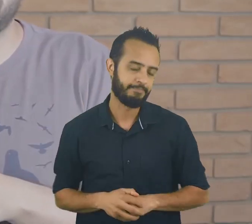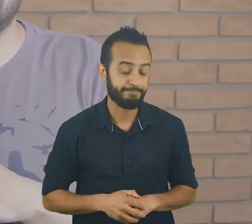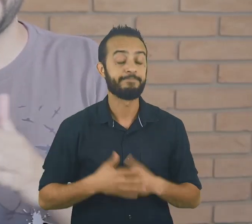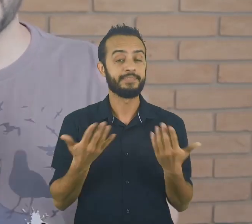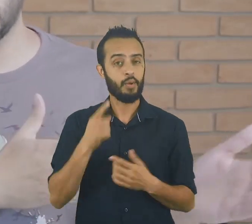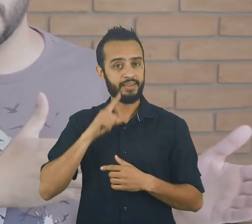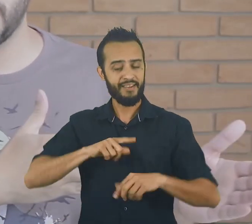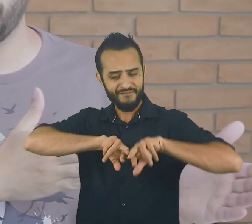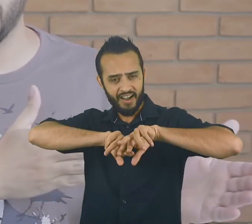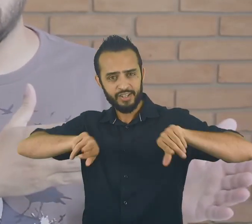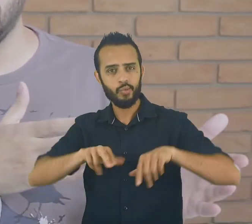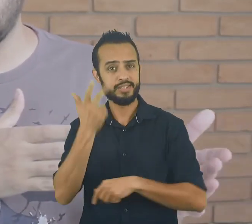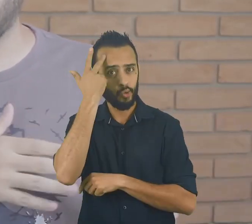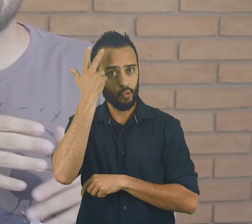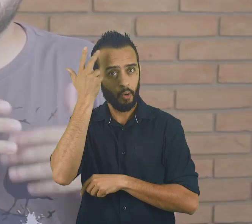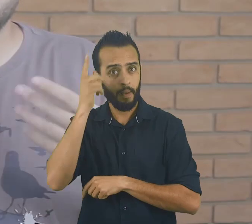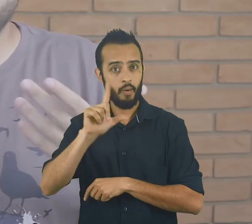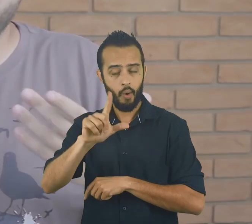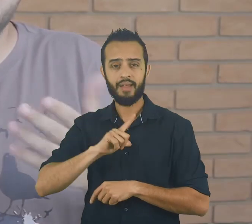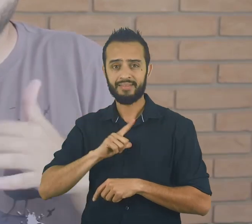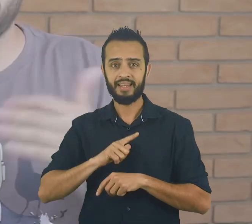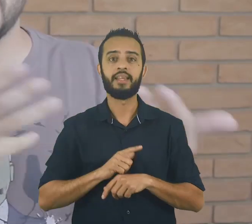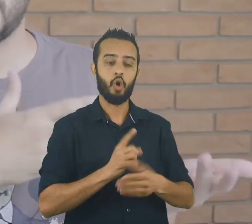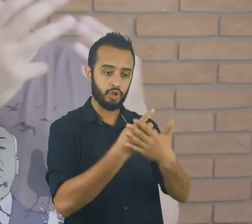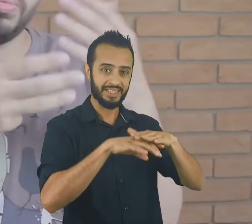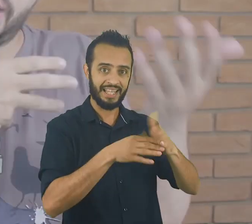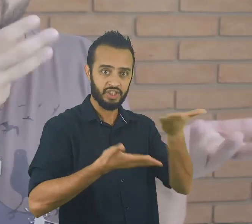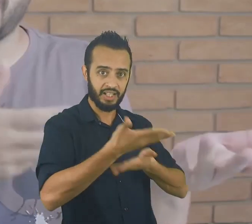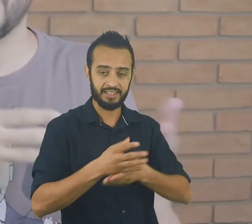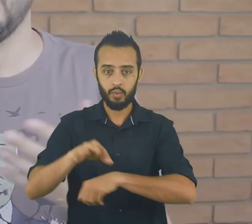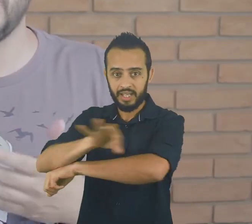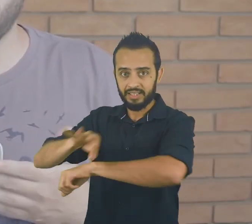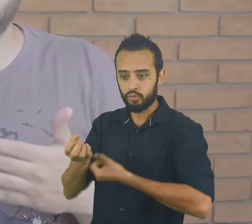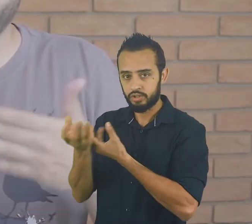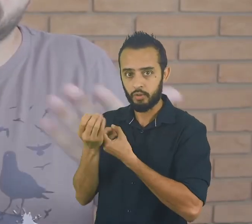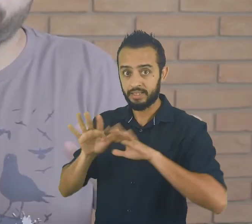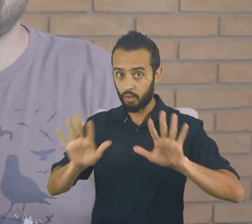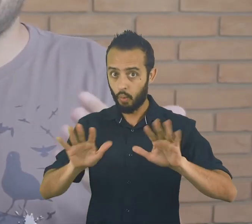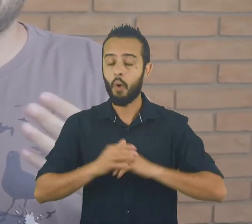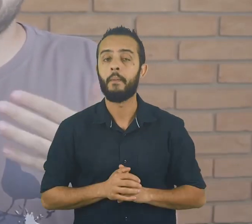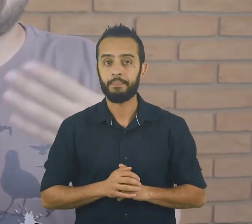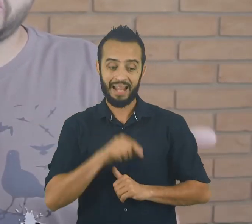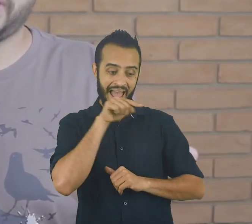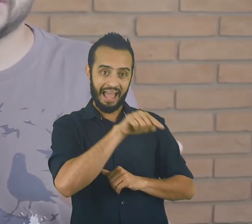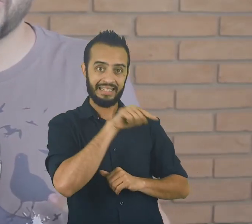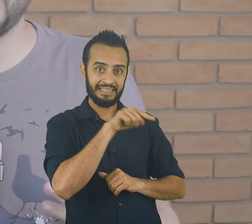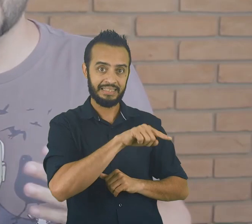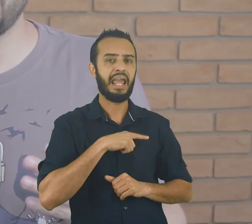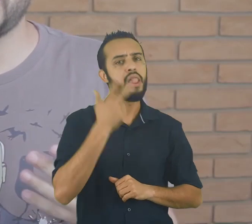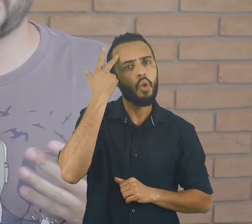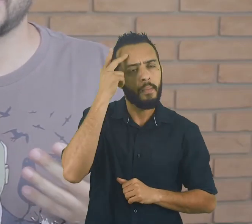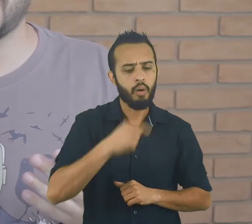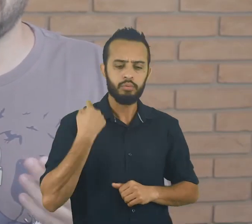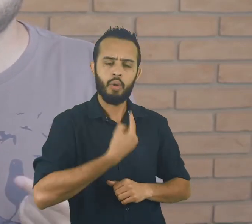de interação e a arquitetura de informação. Algumas coisas são mais típicas de uma abordagem do que de outra. Por exemplo, no design de interação é muito